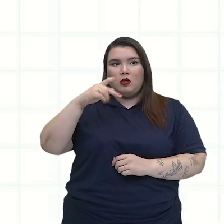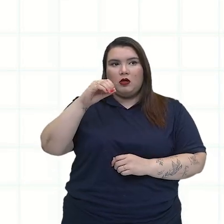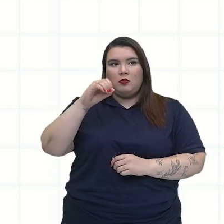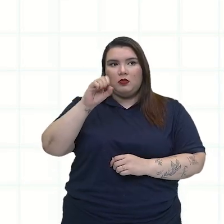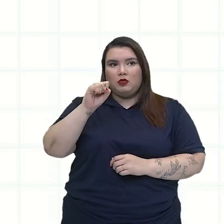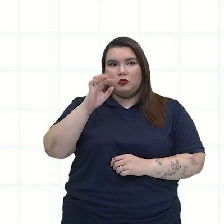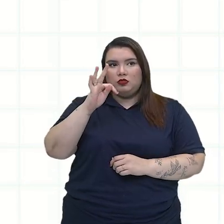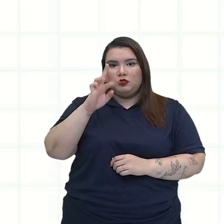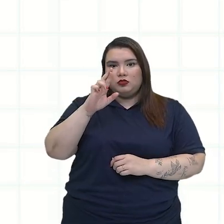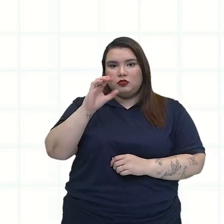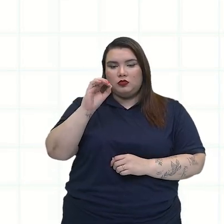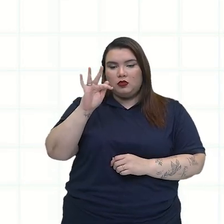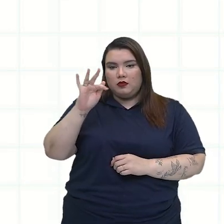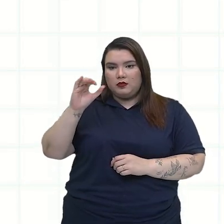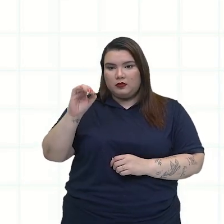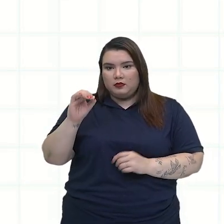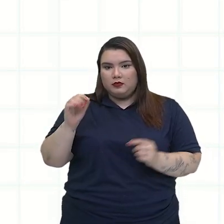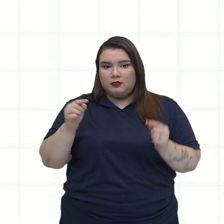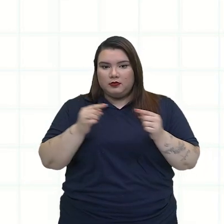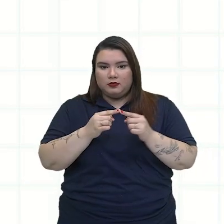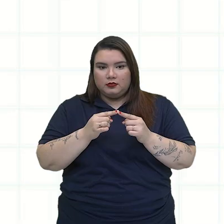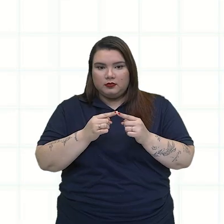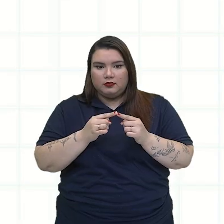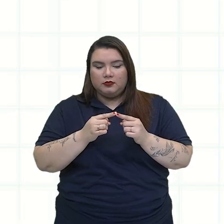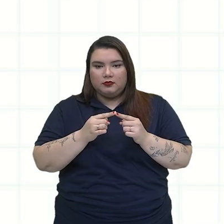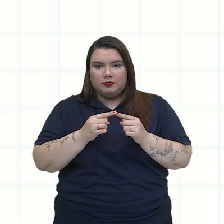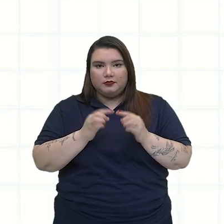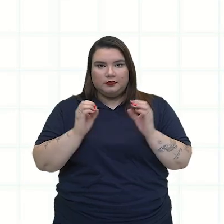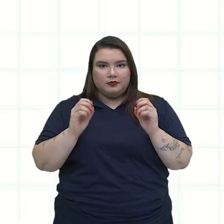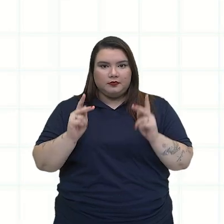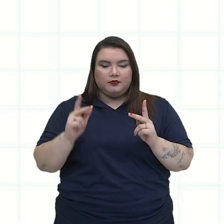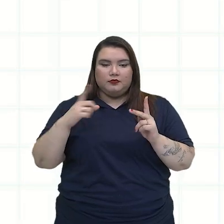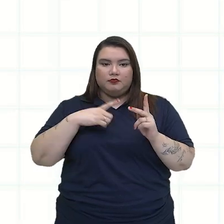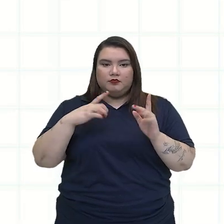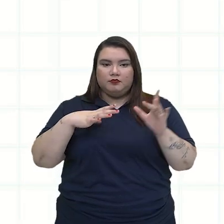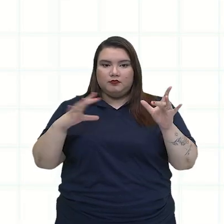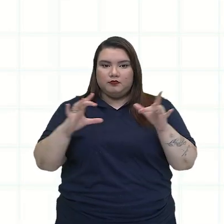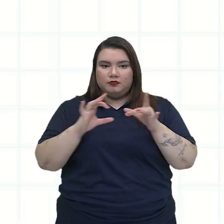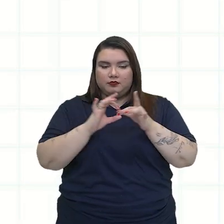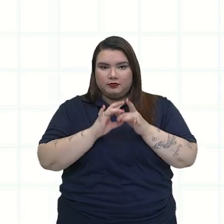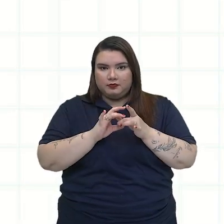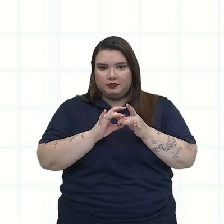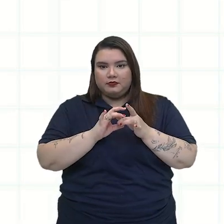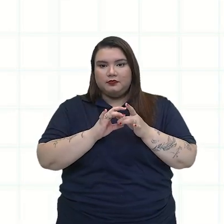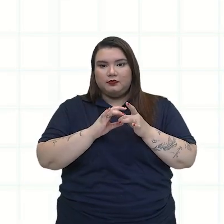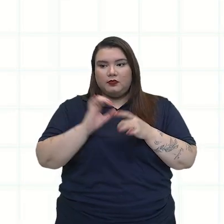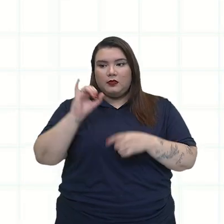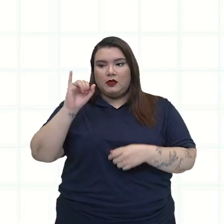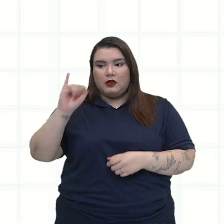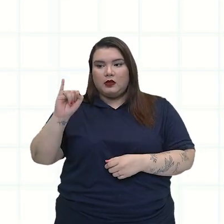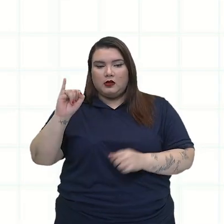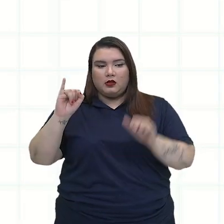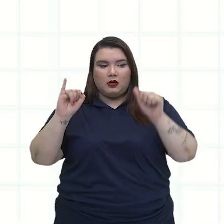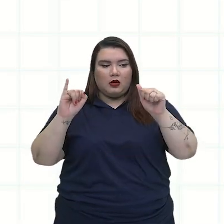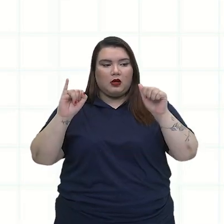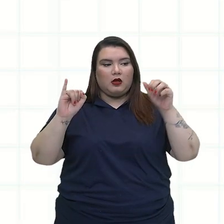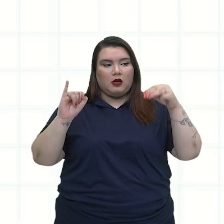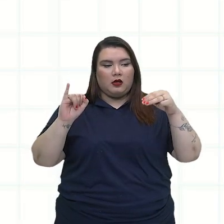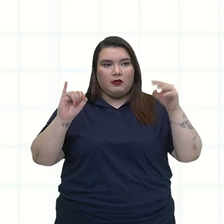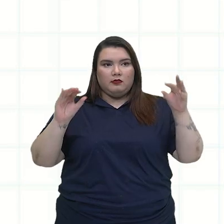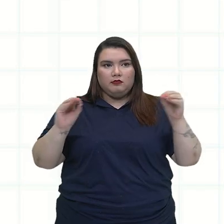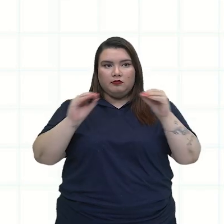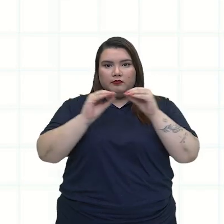usado, que é o apóstrofo, e ele está unindo, juntando o I e o am,